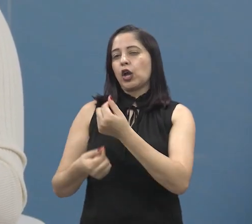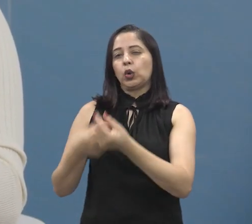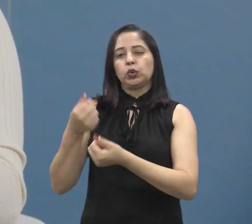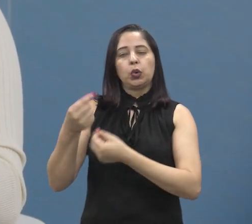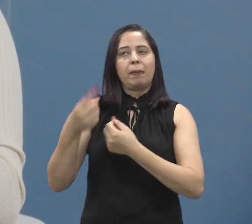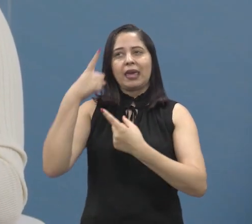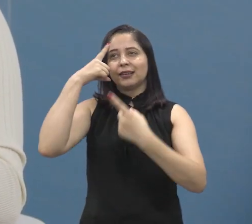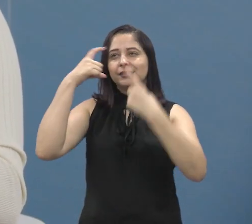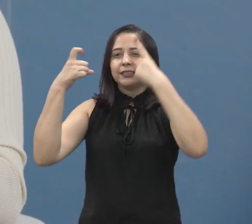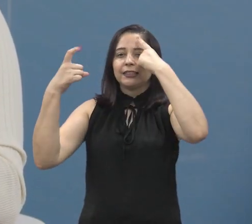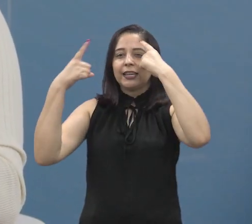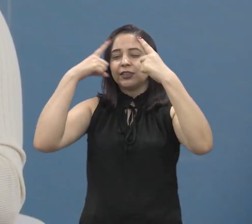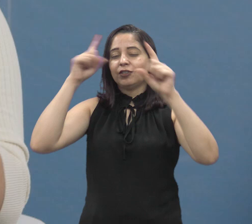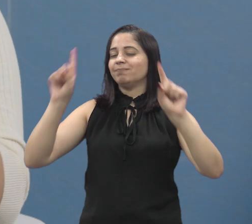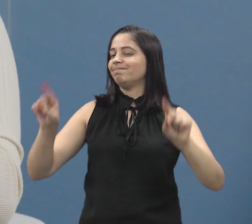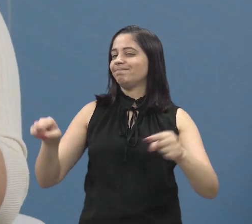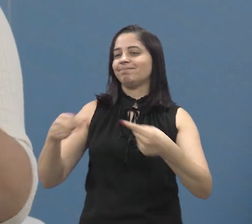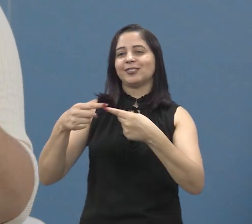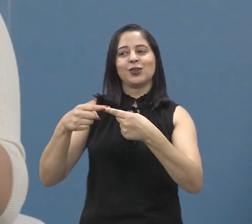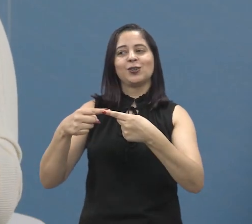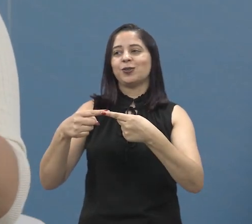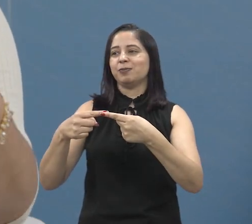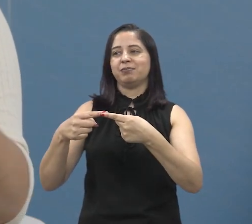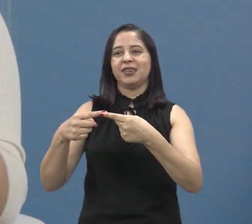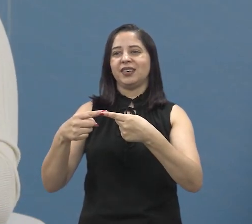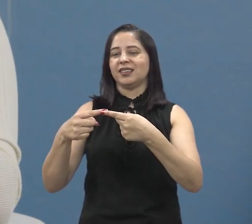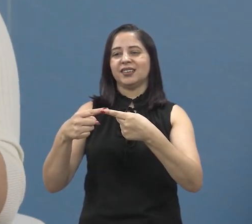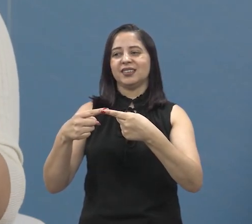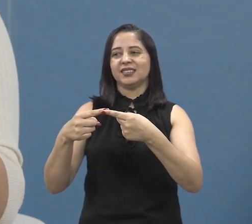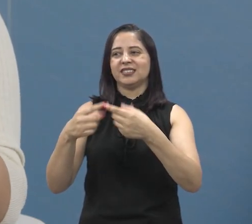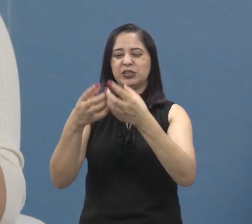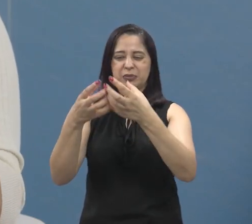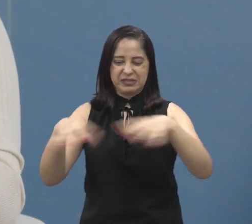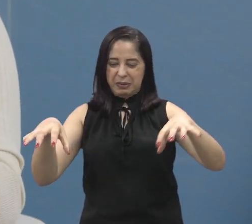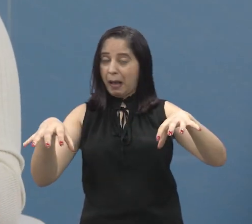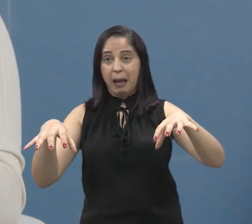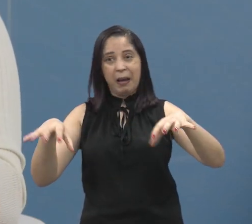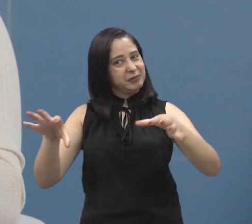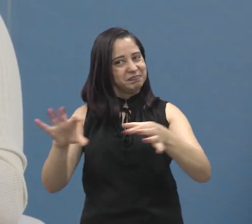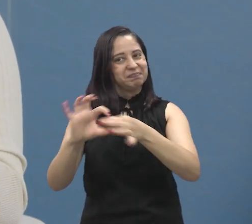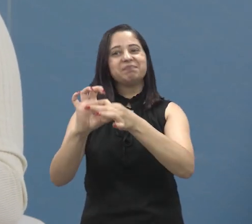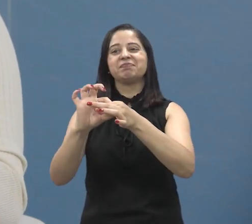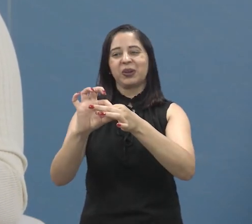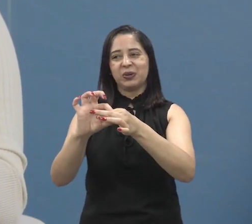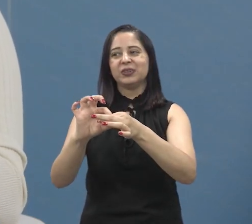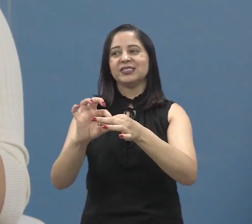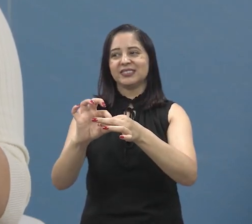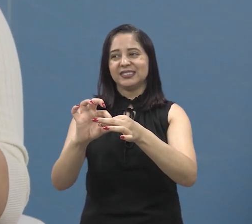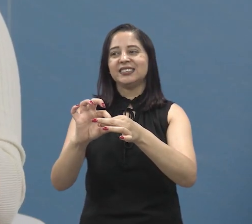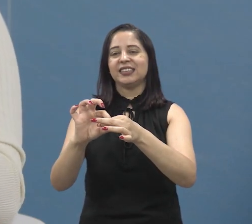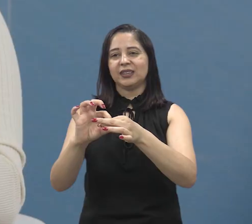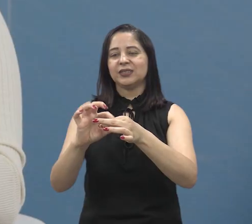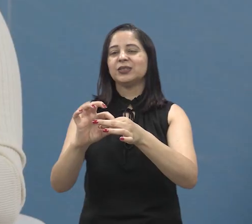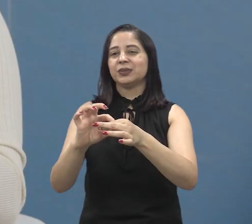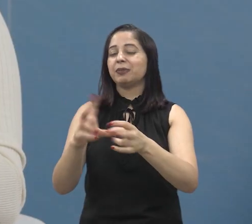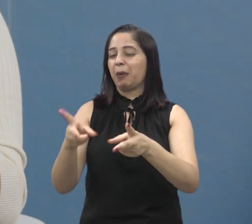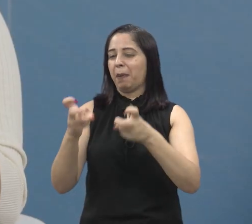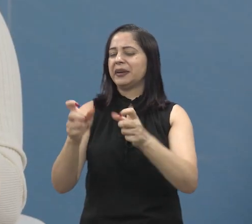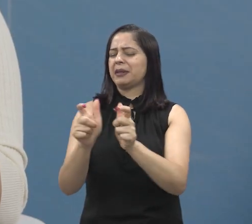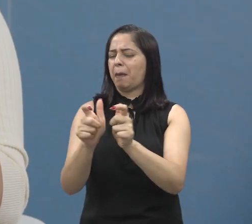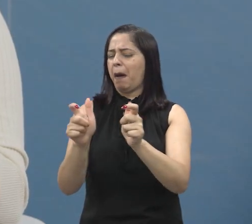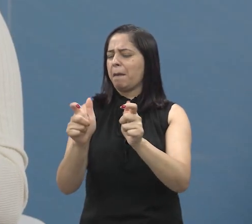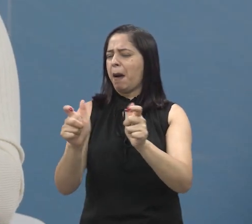encontro. Hoje não tem como mais isso se soltar, pelo contrário. Isso cada vez mais tem que